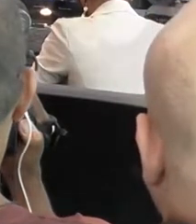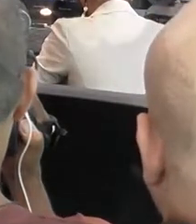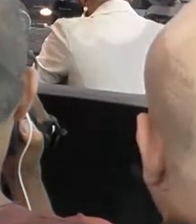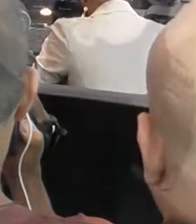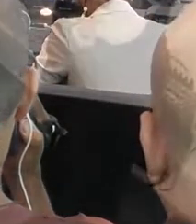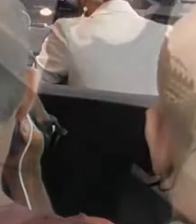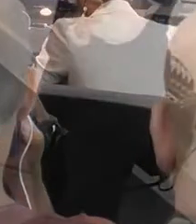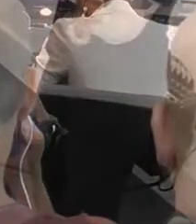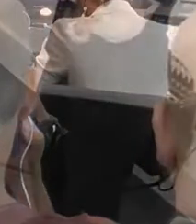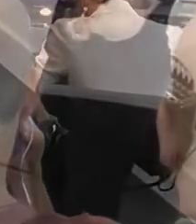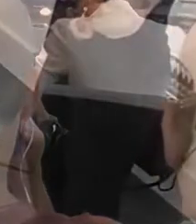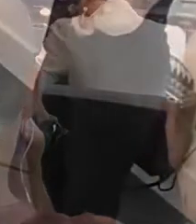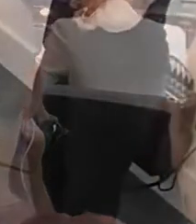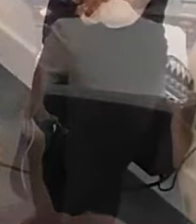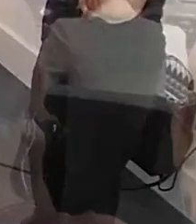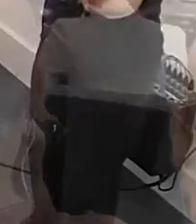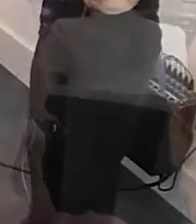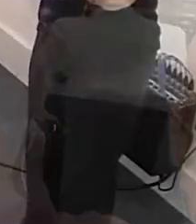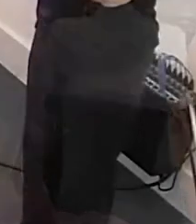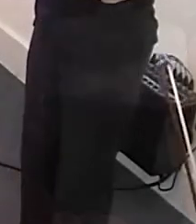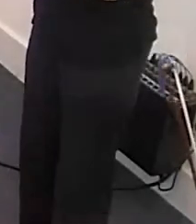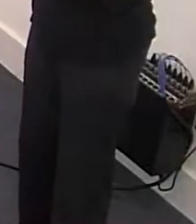E aí